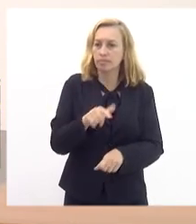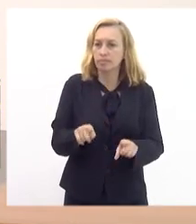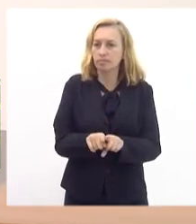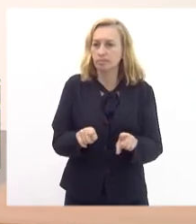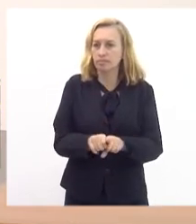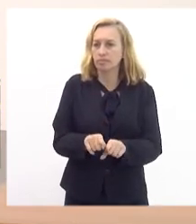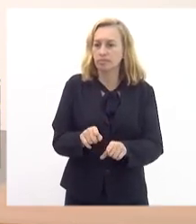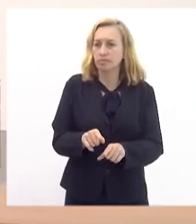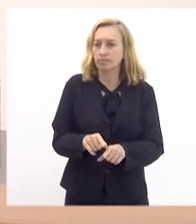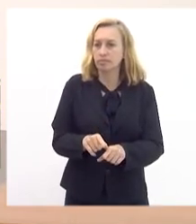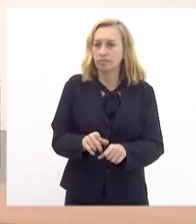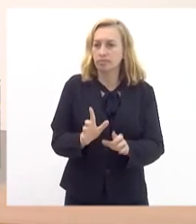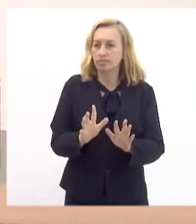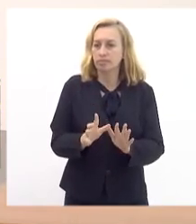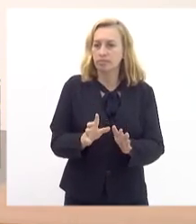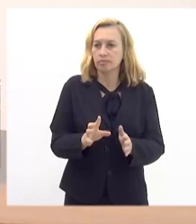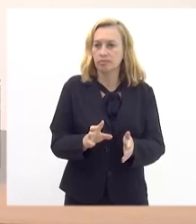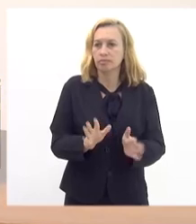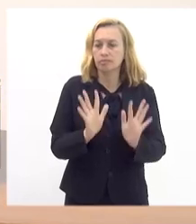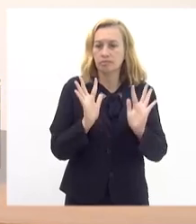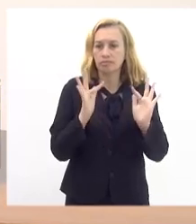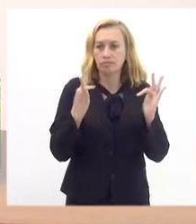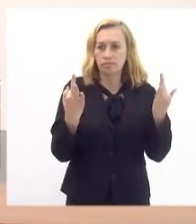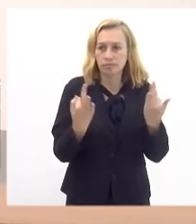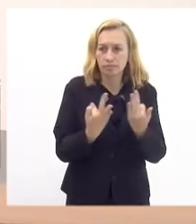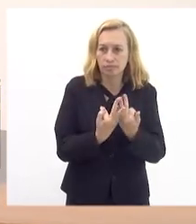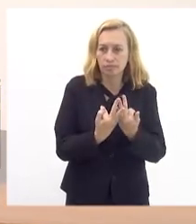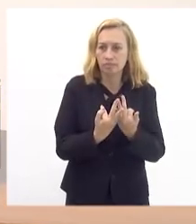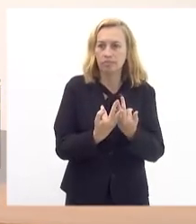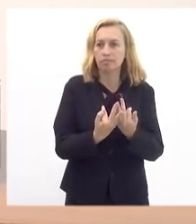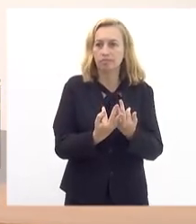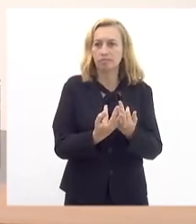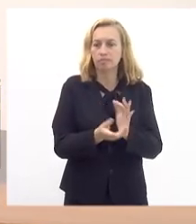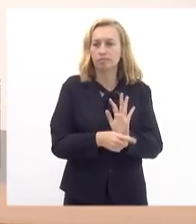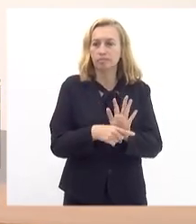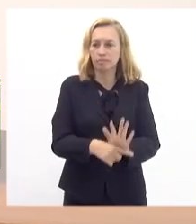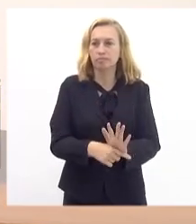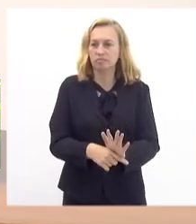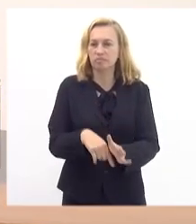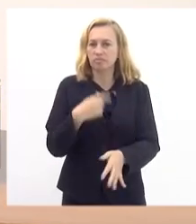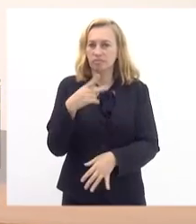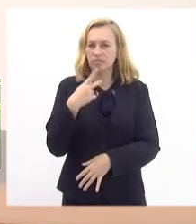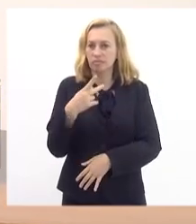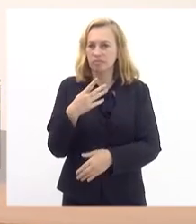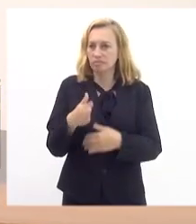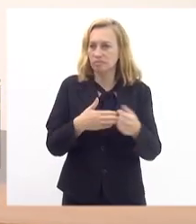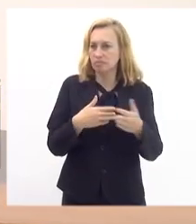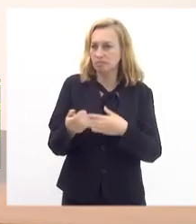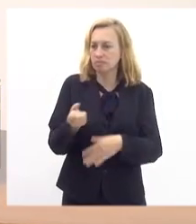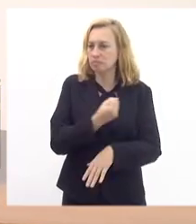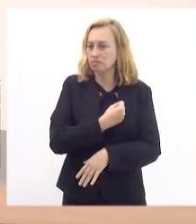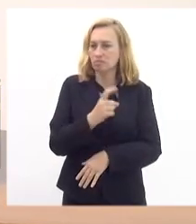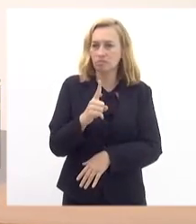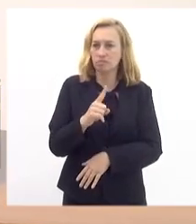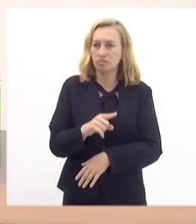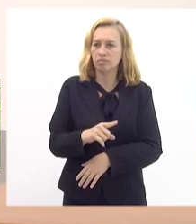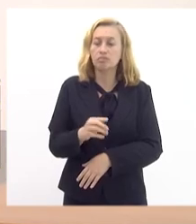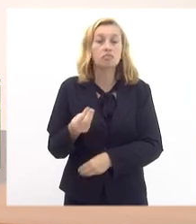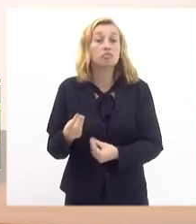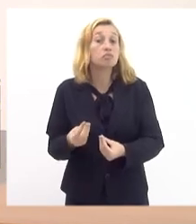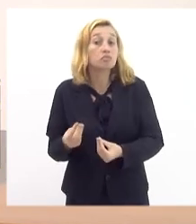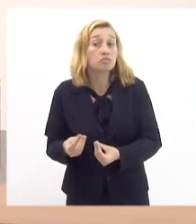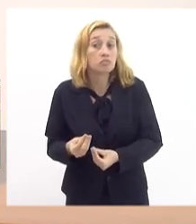O que sustentam suas famílias então a gente não está falando de qualquer número como